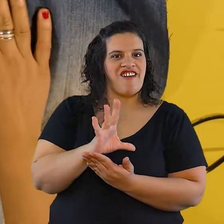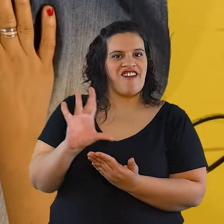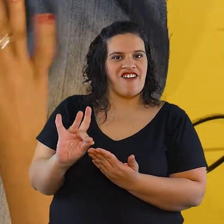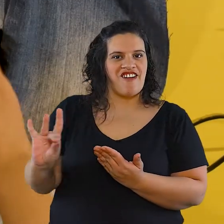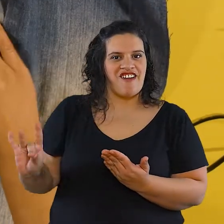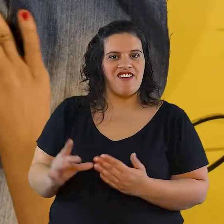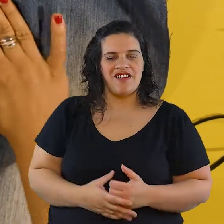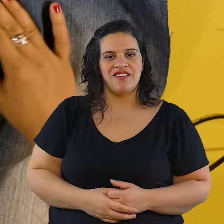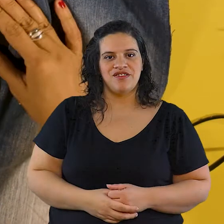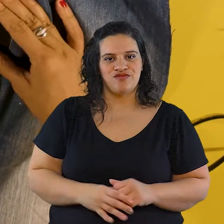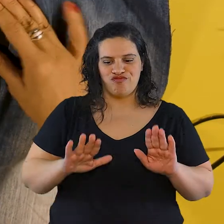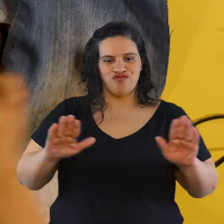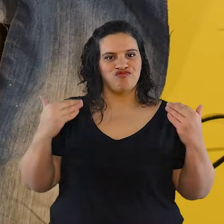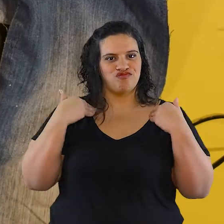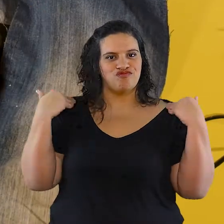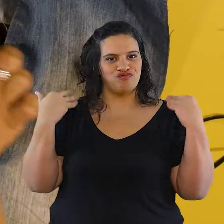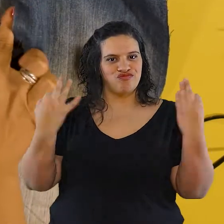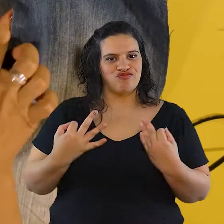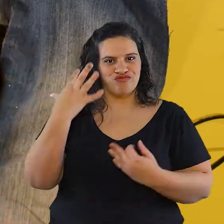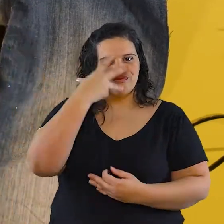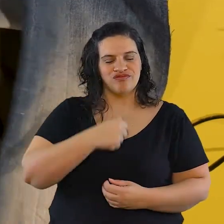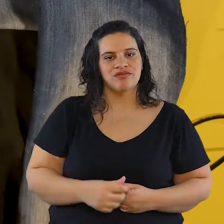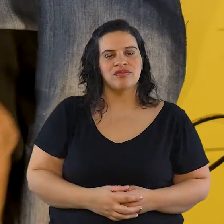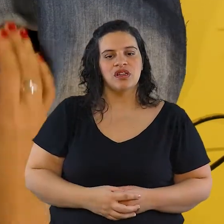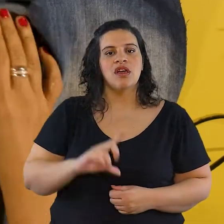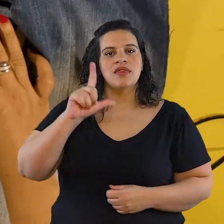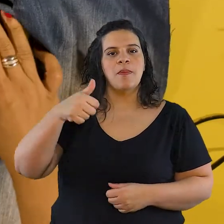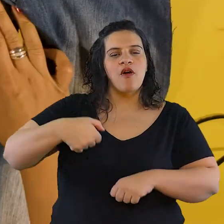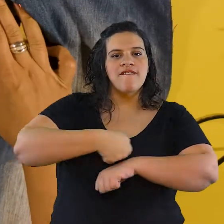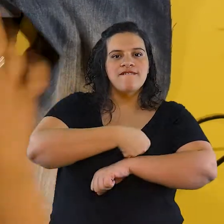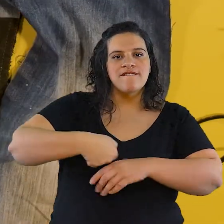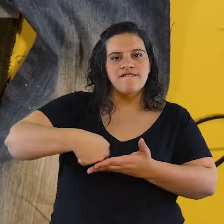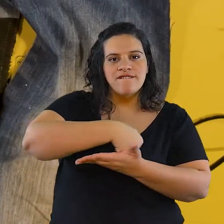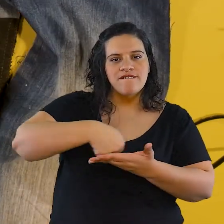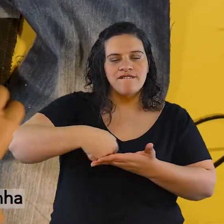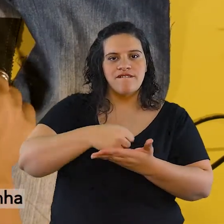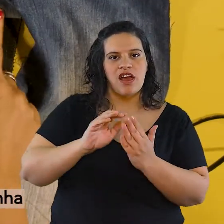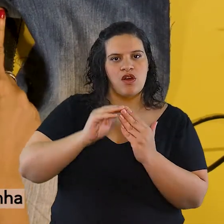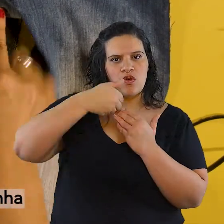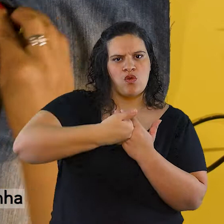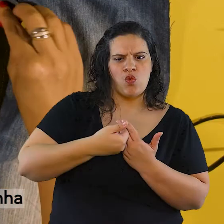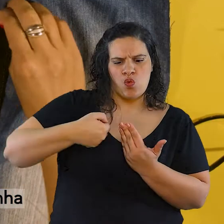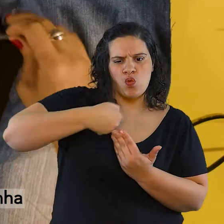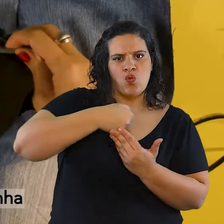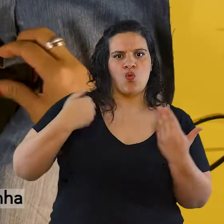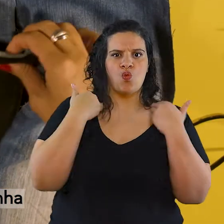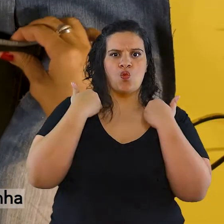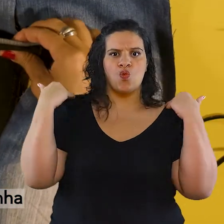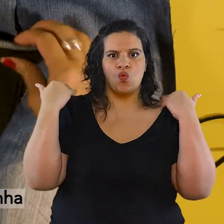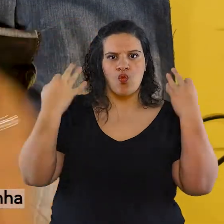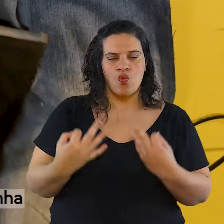Ó, já tá colado, tá vendo? Dá um acabamento legal. Depois eu venho com ferro e dou uma vincada para ela ficar